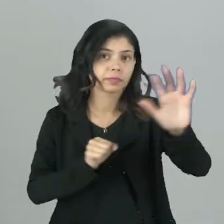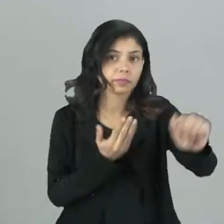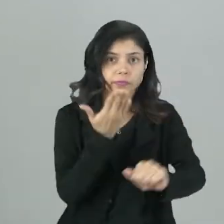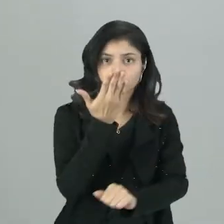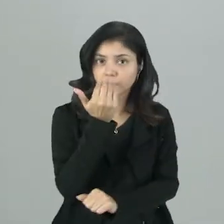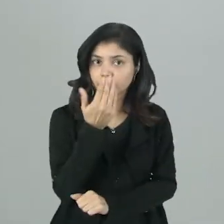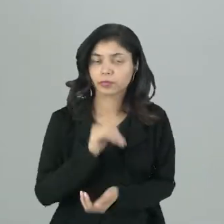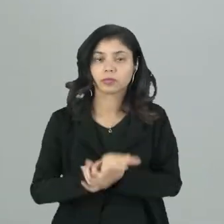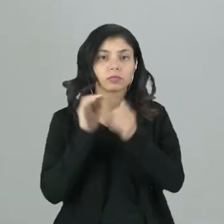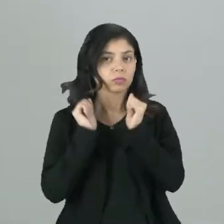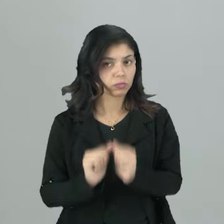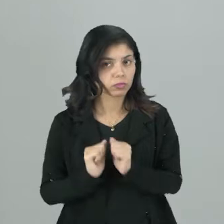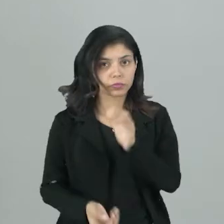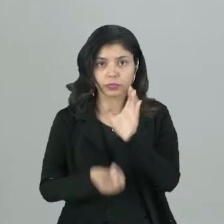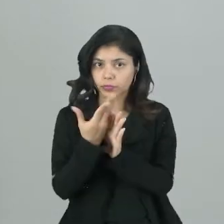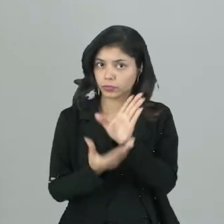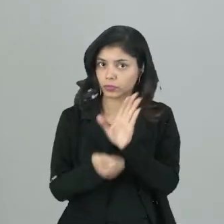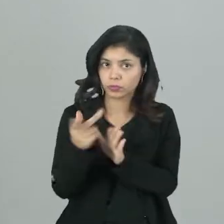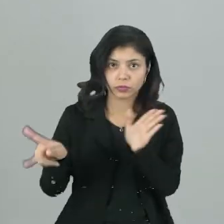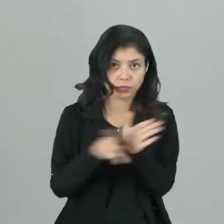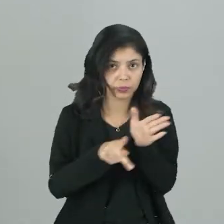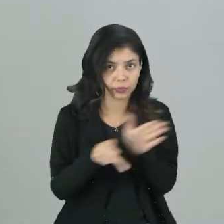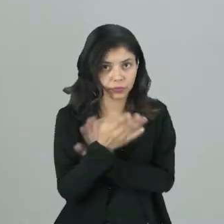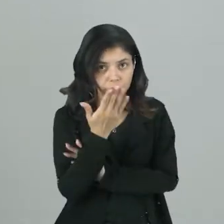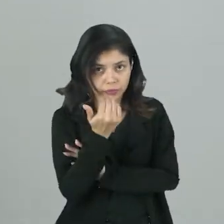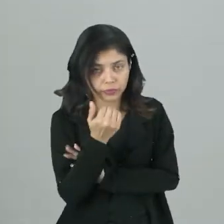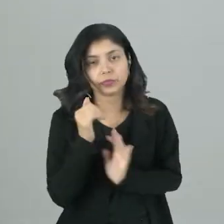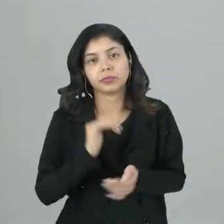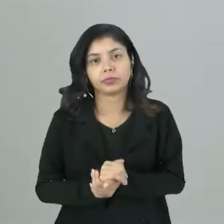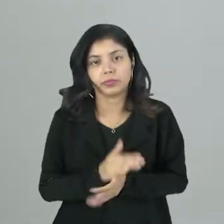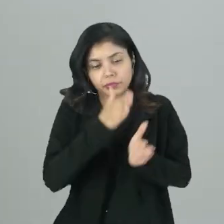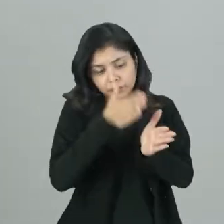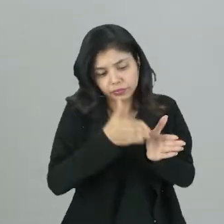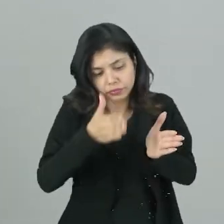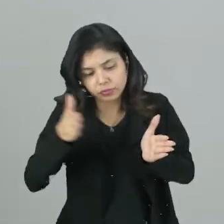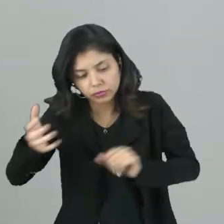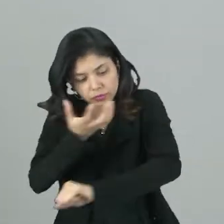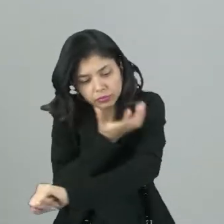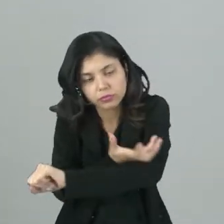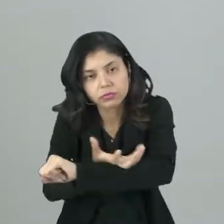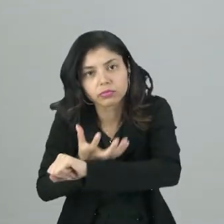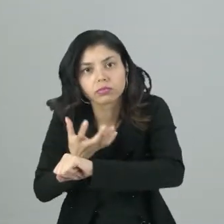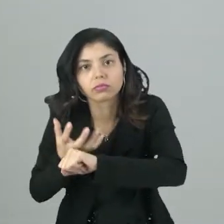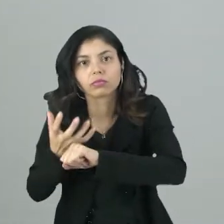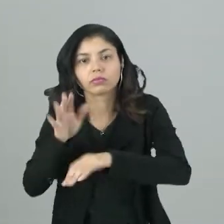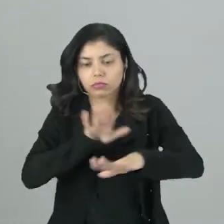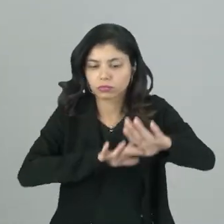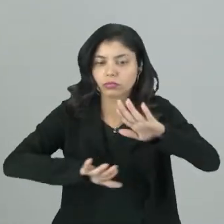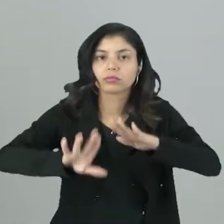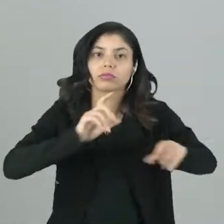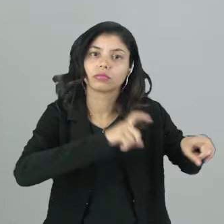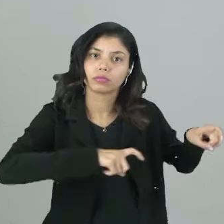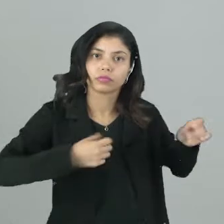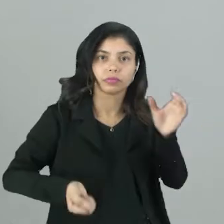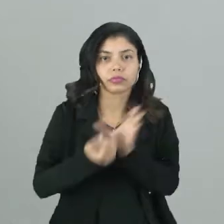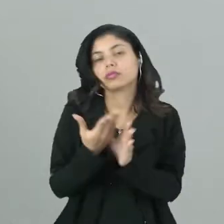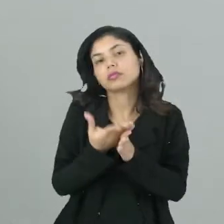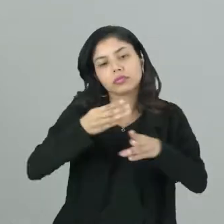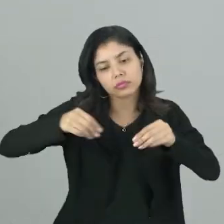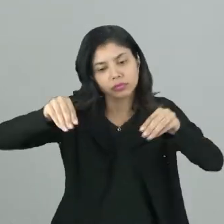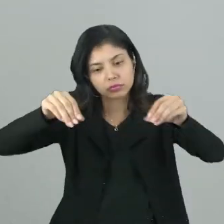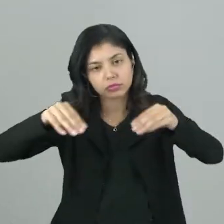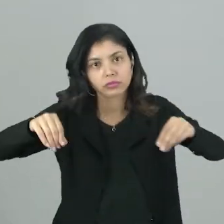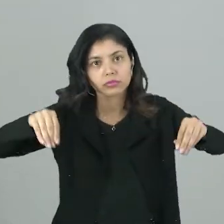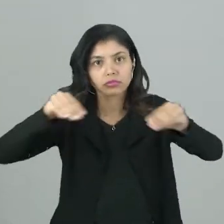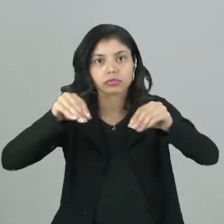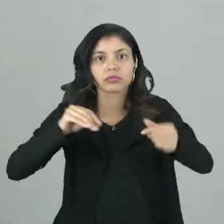Eles poderiam produzir o próprio alimento. Então, eles passaram a plantar e a cultivar esses produtos, como as sementes que a gente